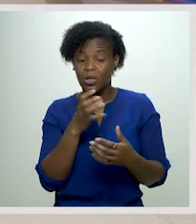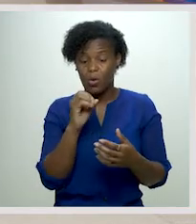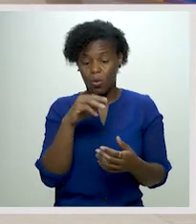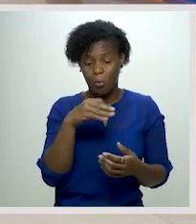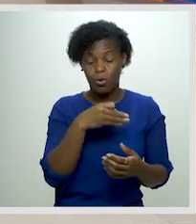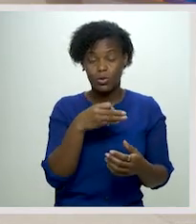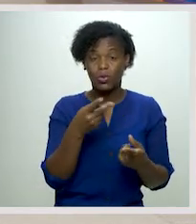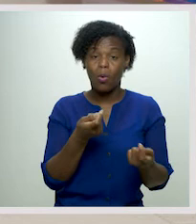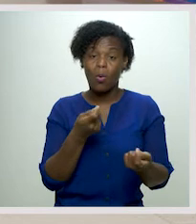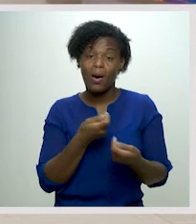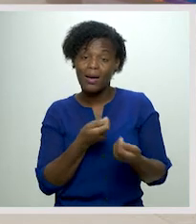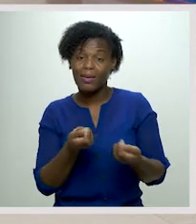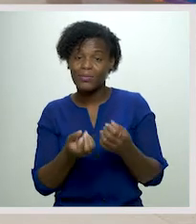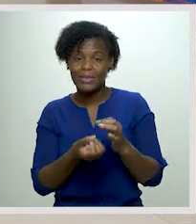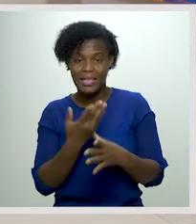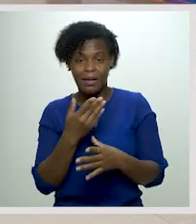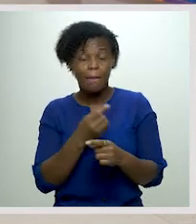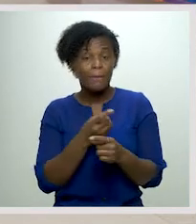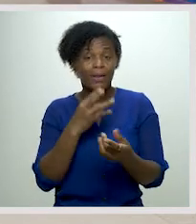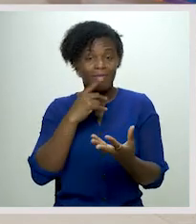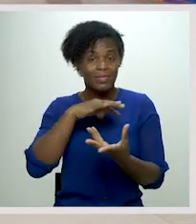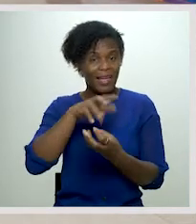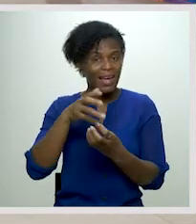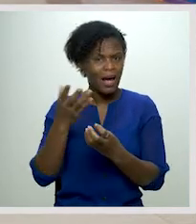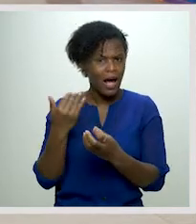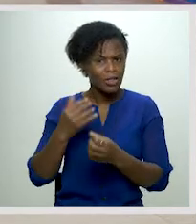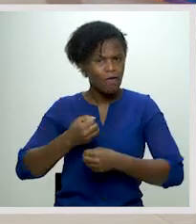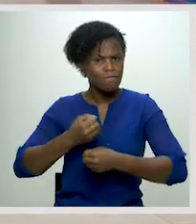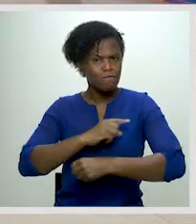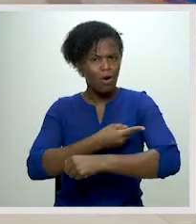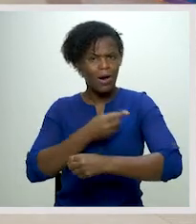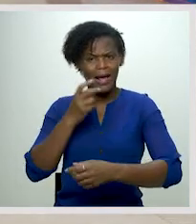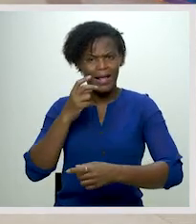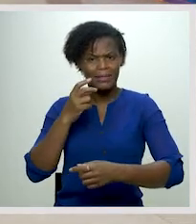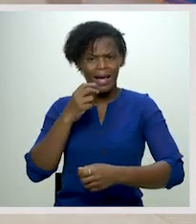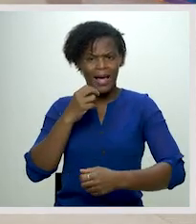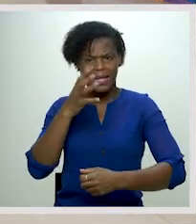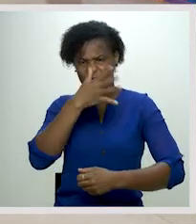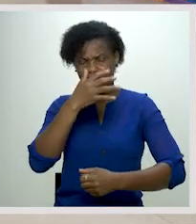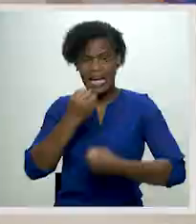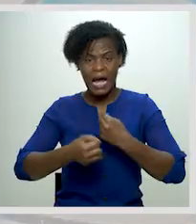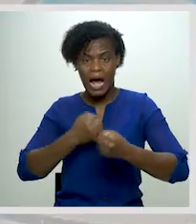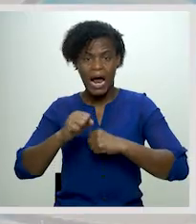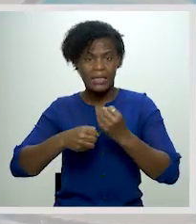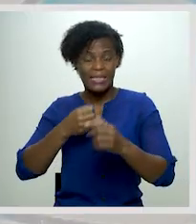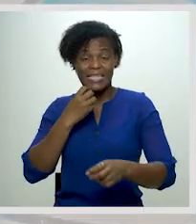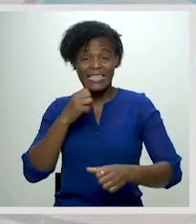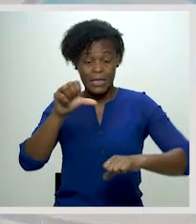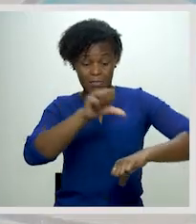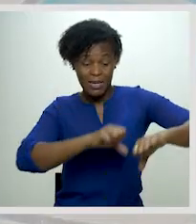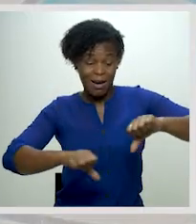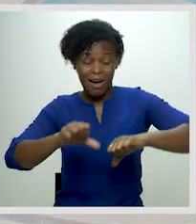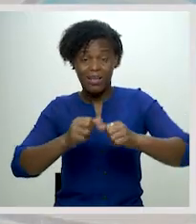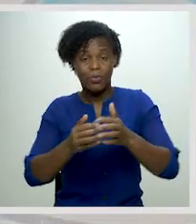Estes compostos orgânicos teriam surgido através do quê? A Terra estava sujeita à intensa atividade química. Essa intensa